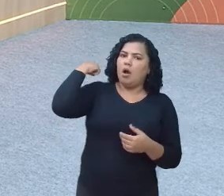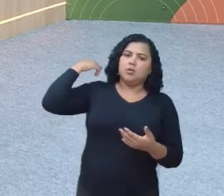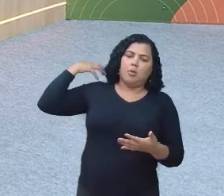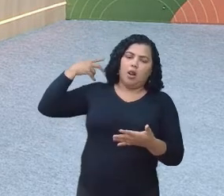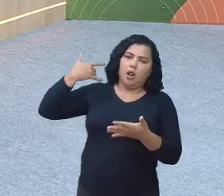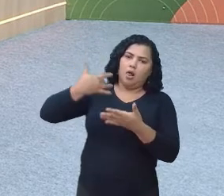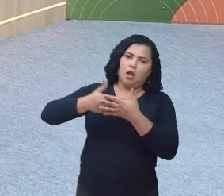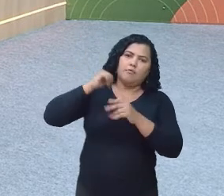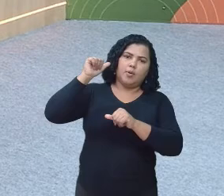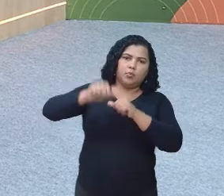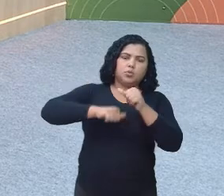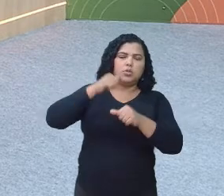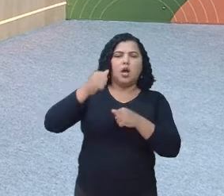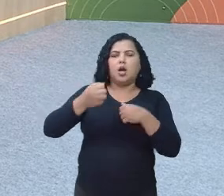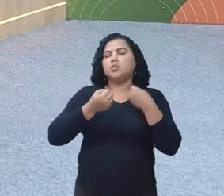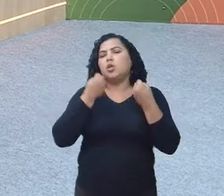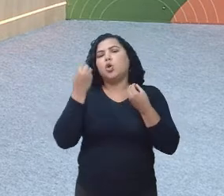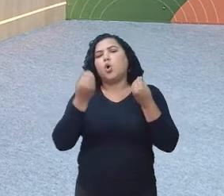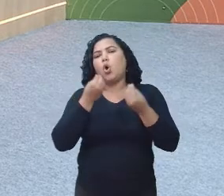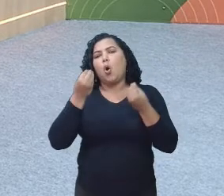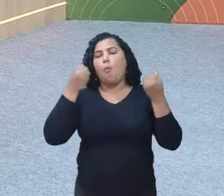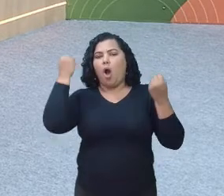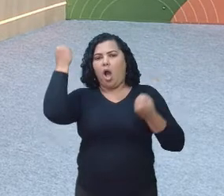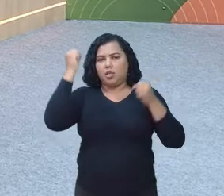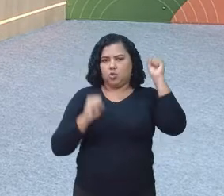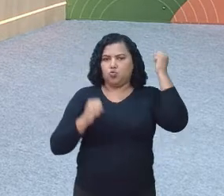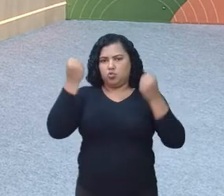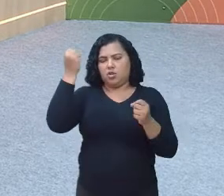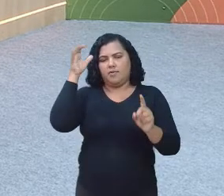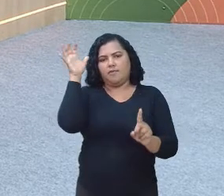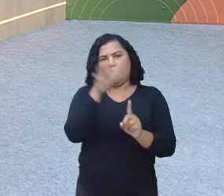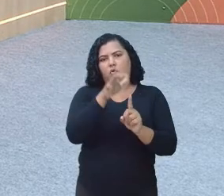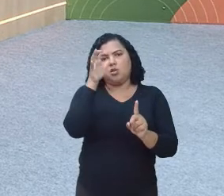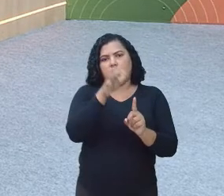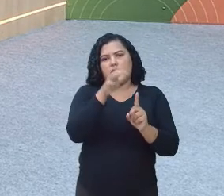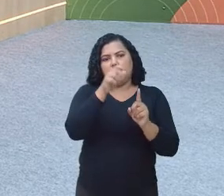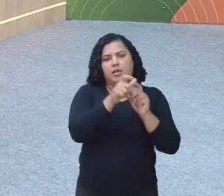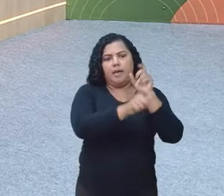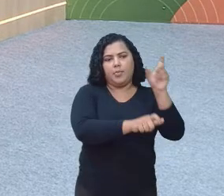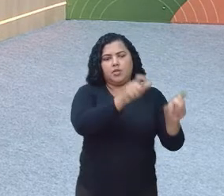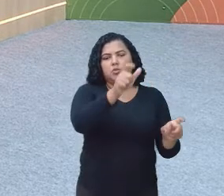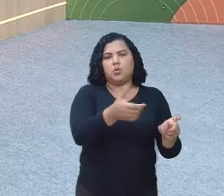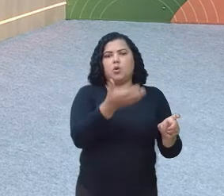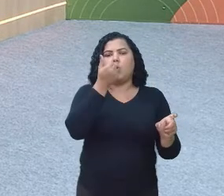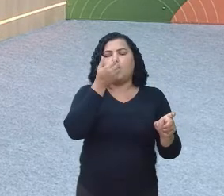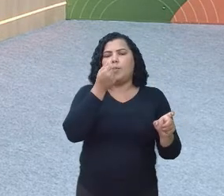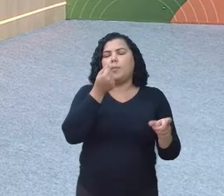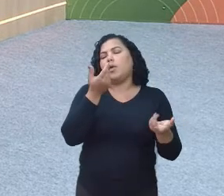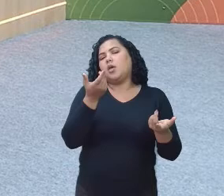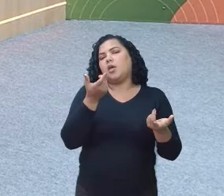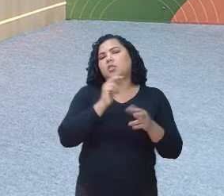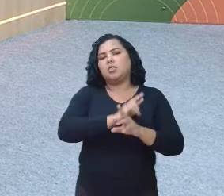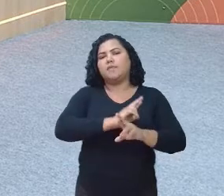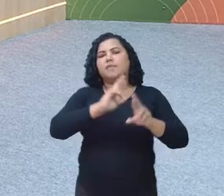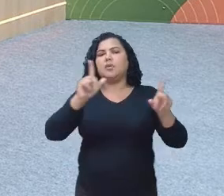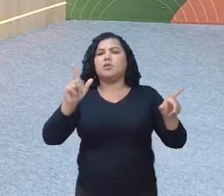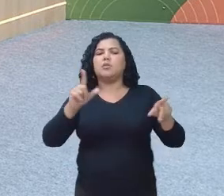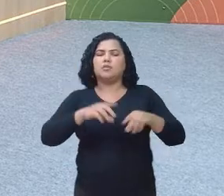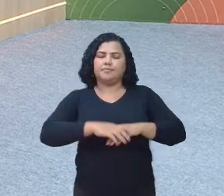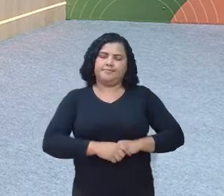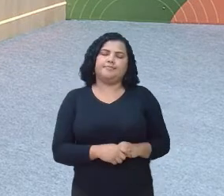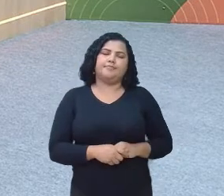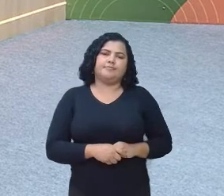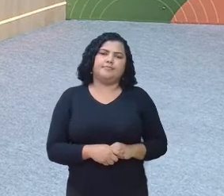como a industrialização pode ter influenciado no consumo de alimentos industrializados, como agora nós temos